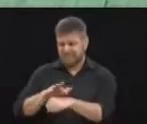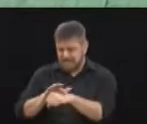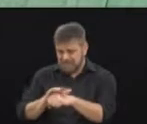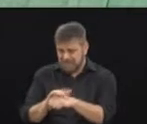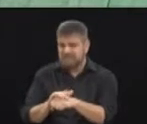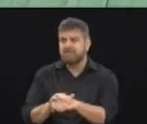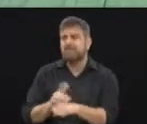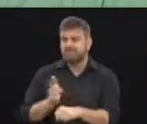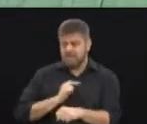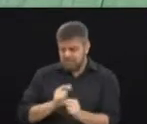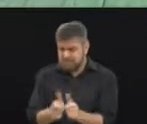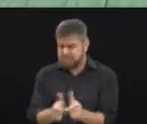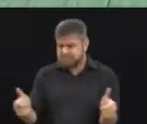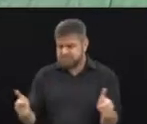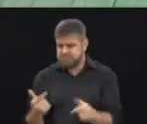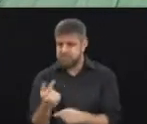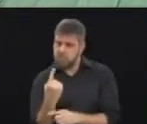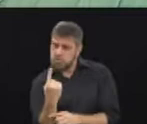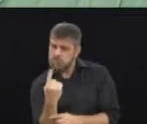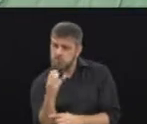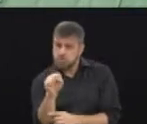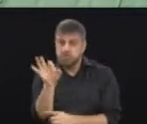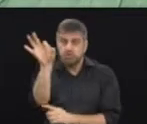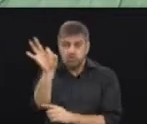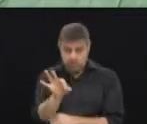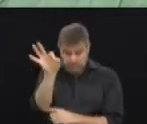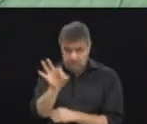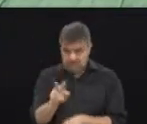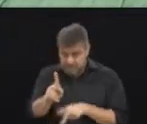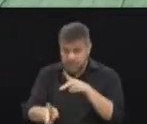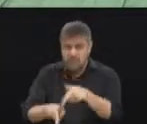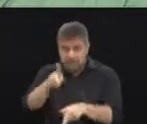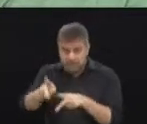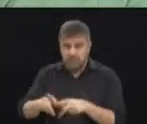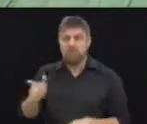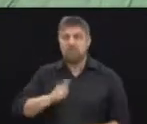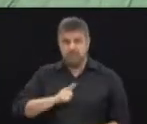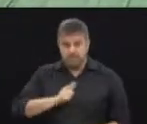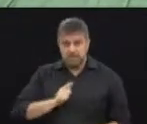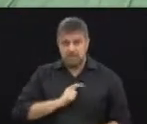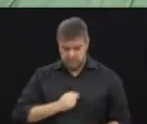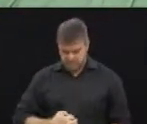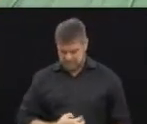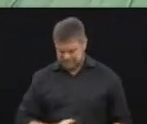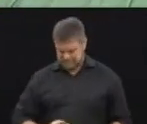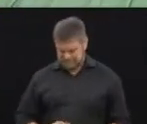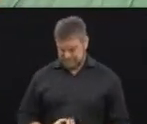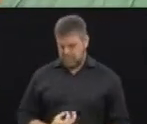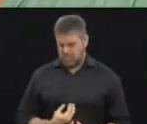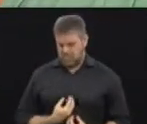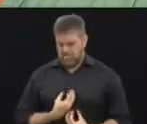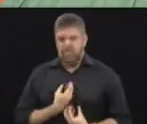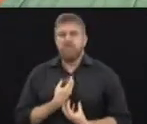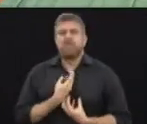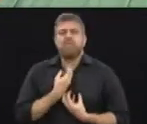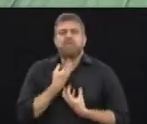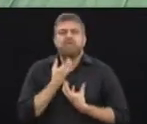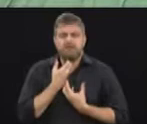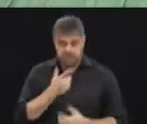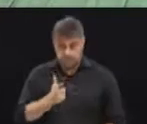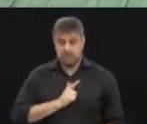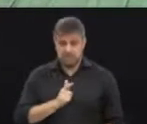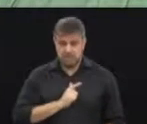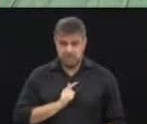É uma doença muito frequente. Em torno de 18% da população tem problemas